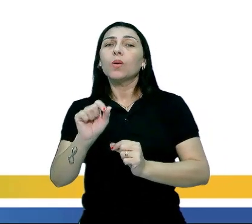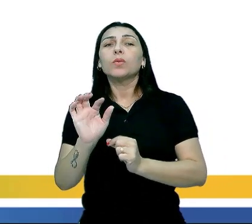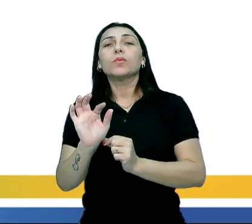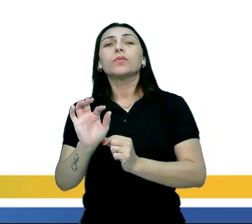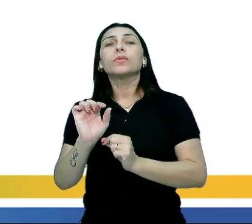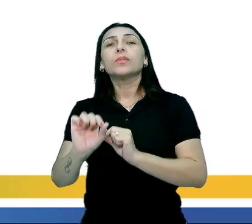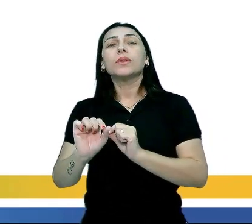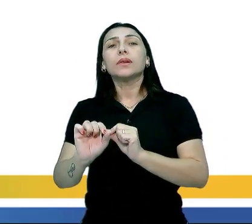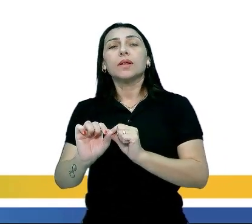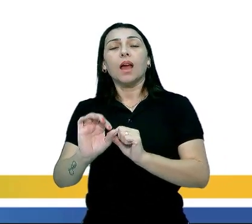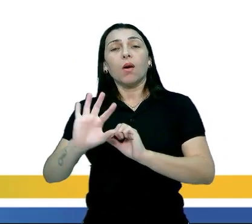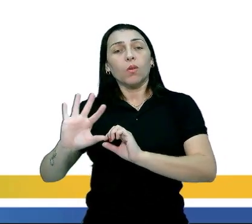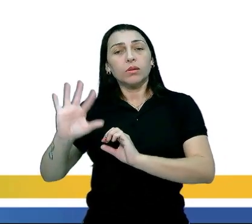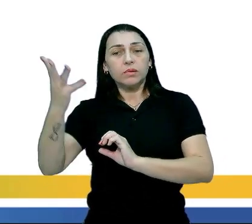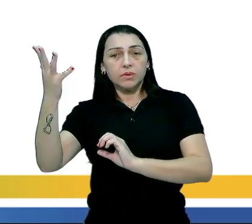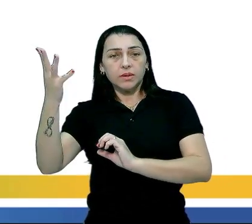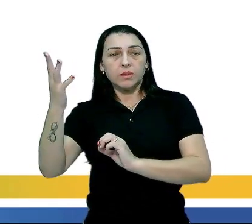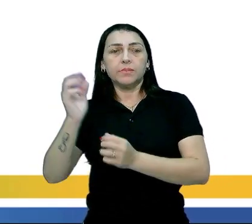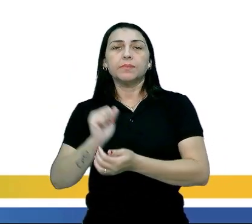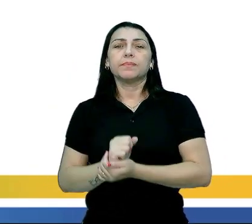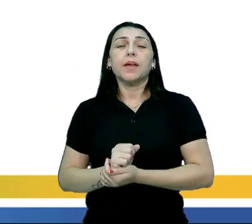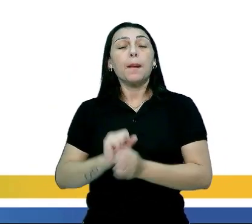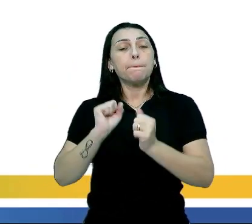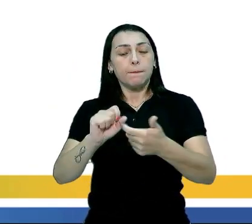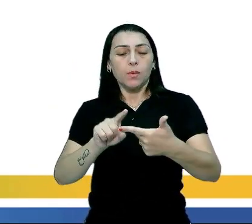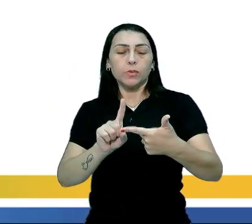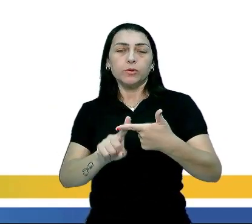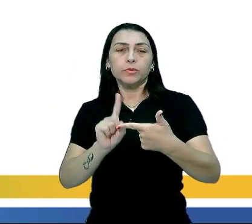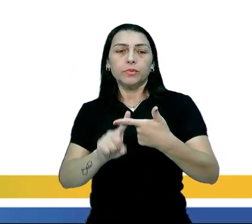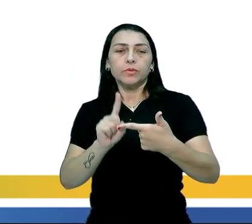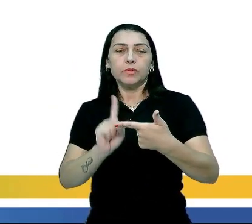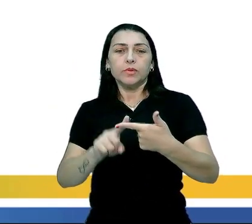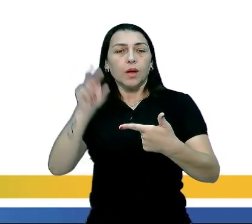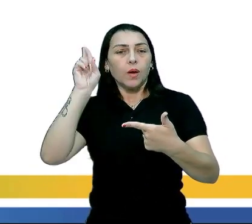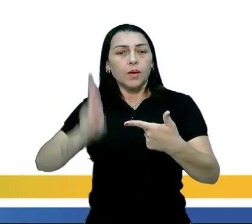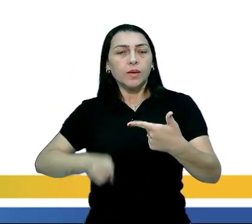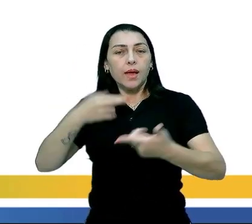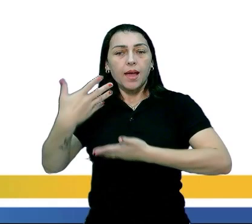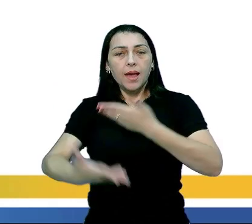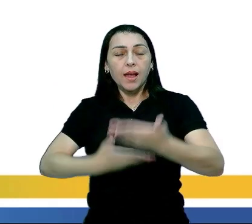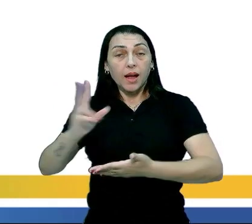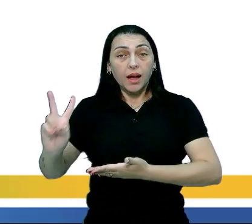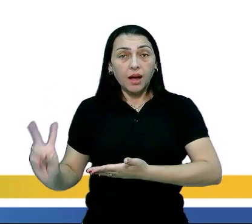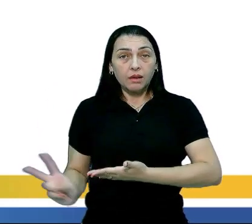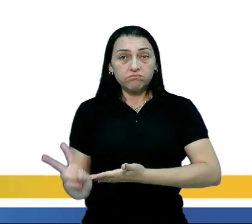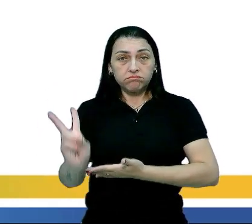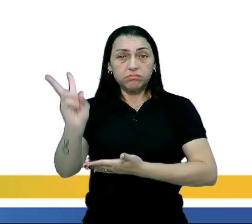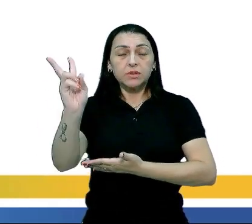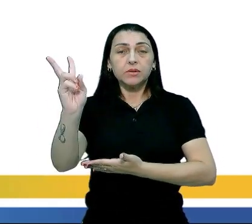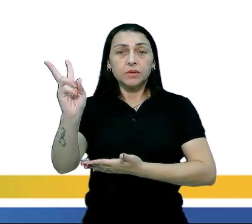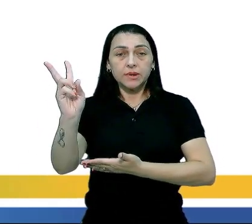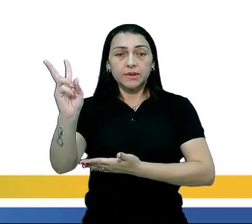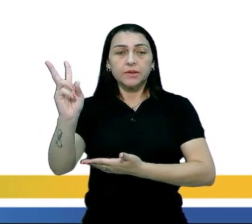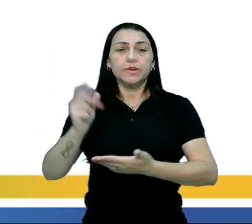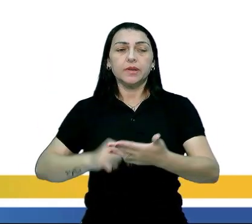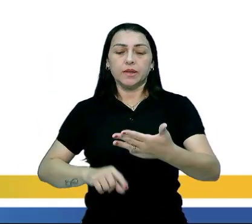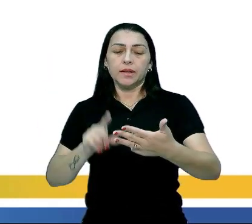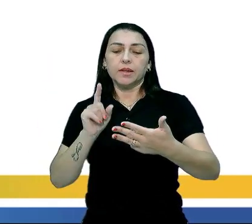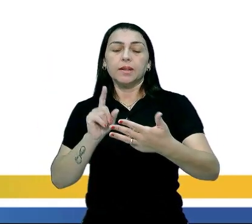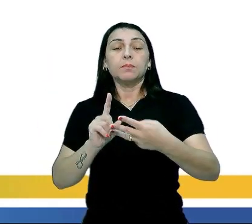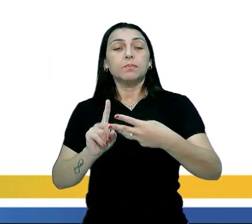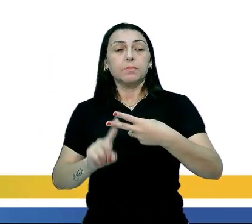relação a fins determinados, ela pode ser racional em relação a